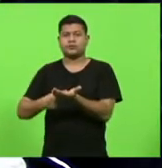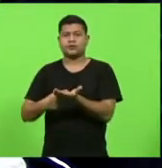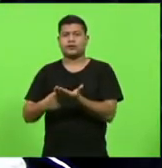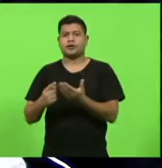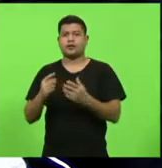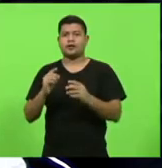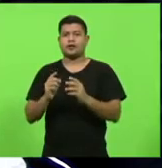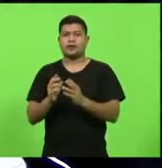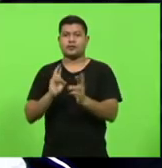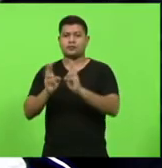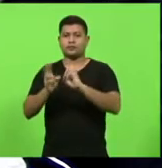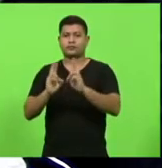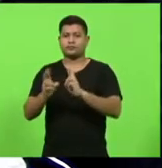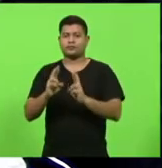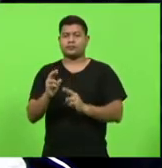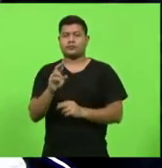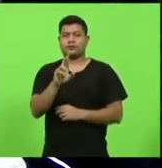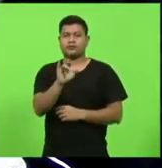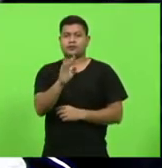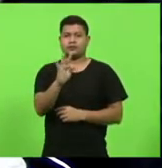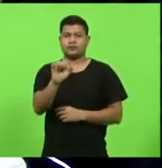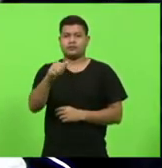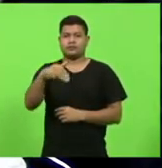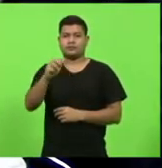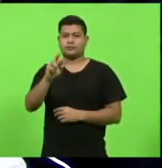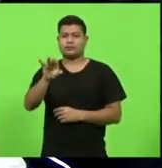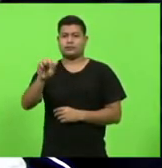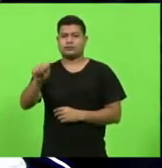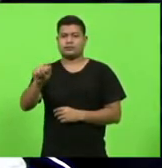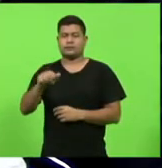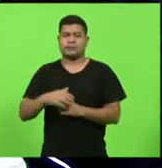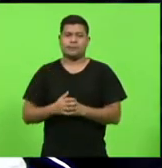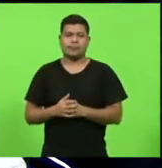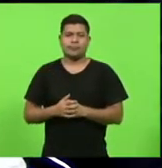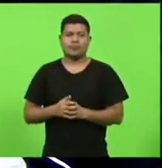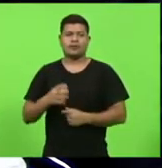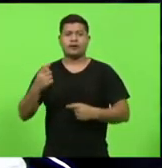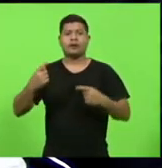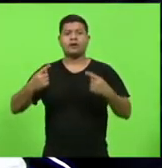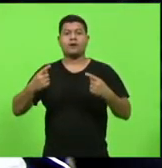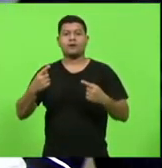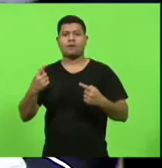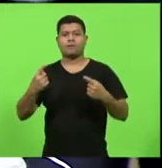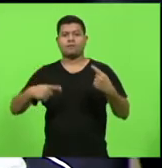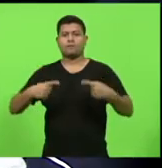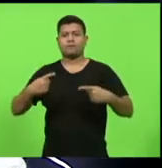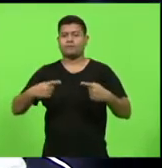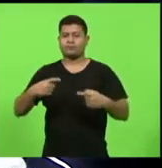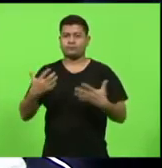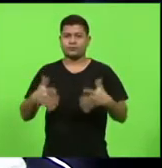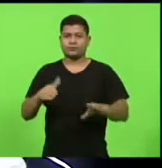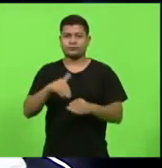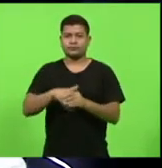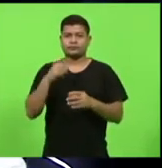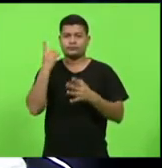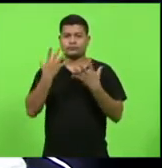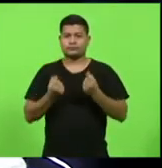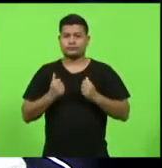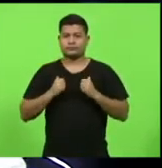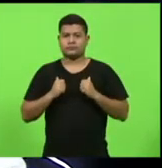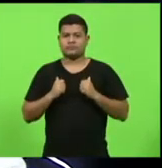à rodovia de Florianópolis. Em discussão. Não havendo quem queira discutir, em votação. Deputados que aprovam, permaneçam como se